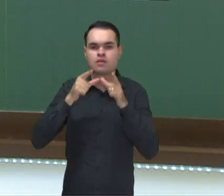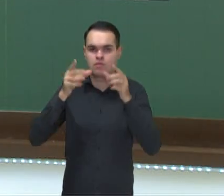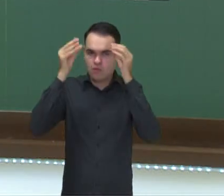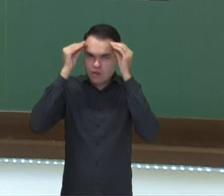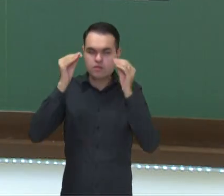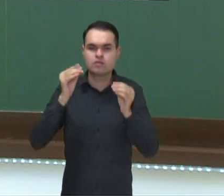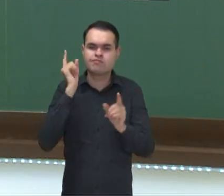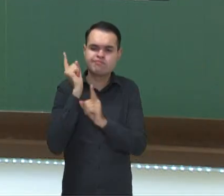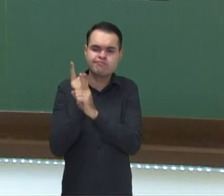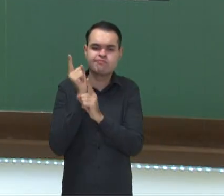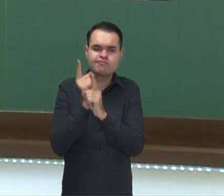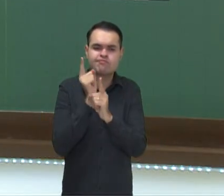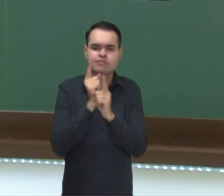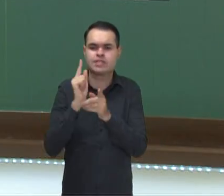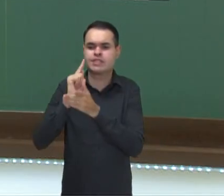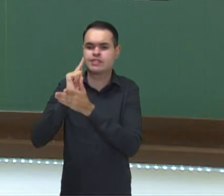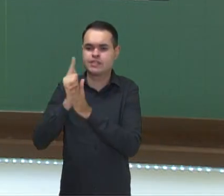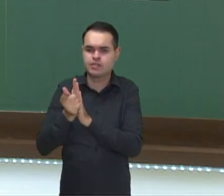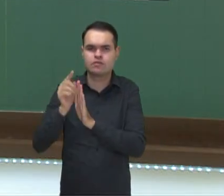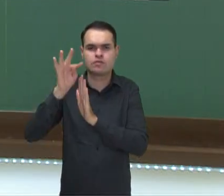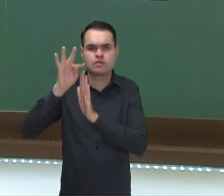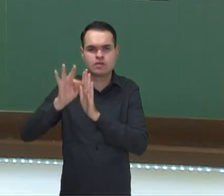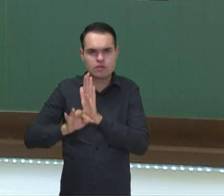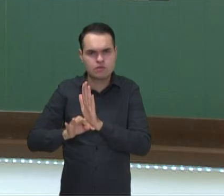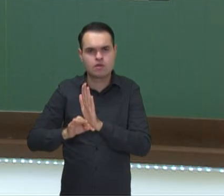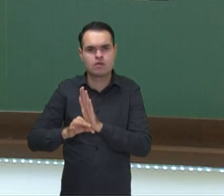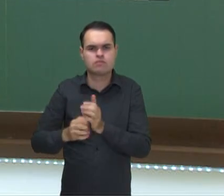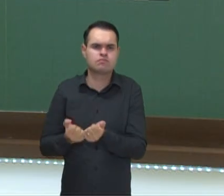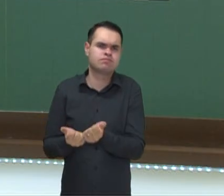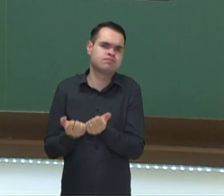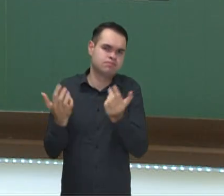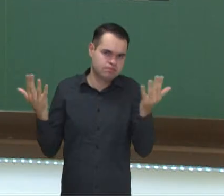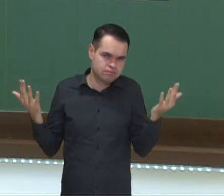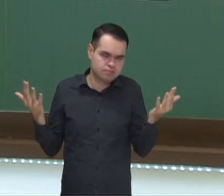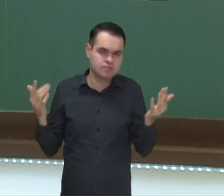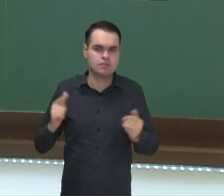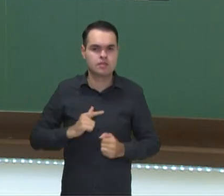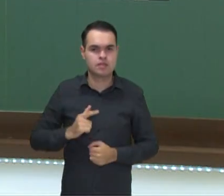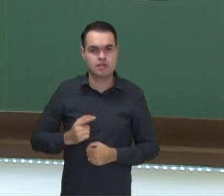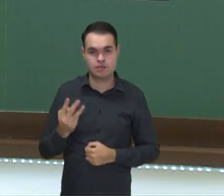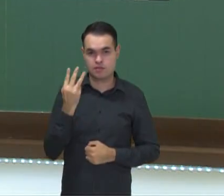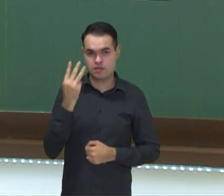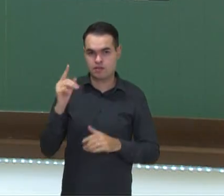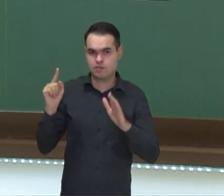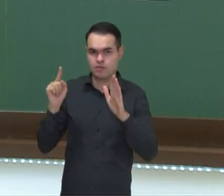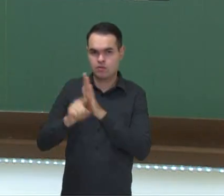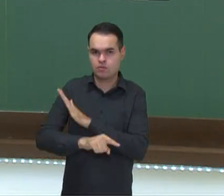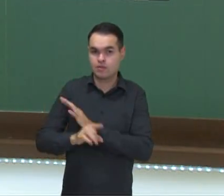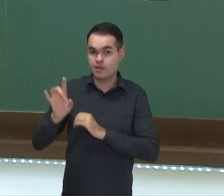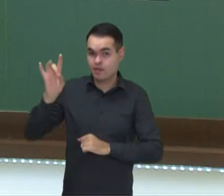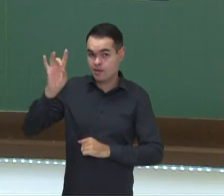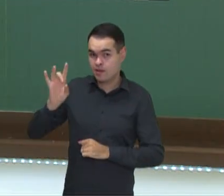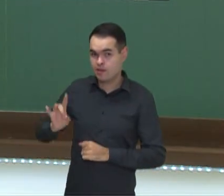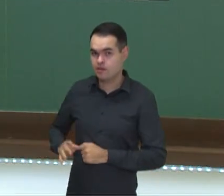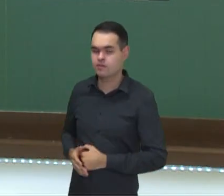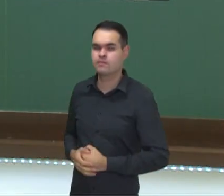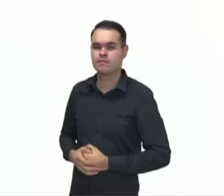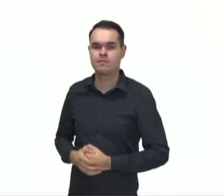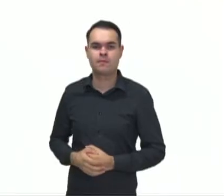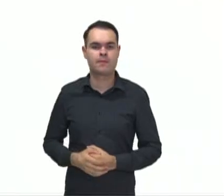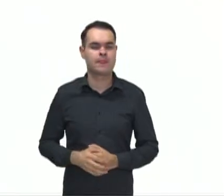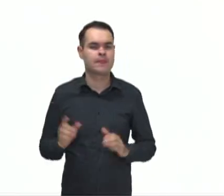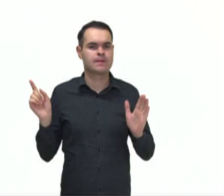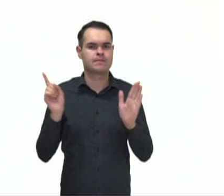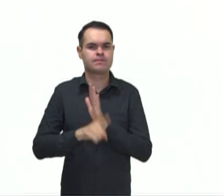mais diversos gêneros textuais. E para isso temos 3 perguntas. Acompanhe cada uma delas.